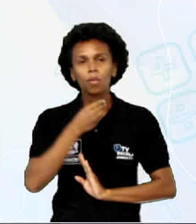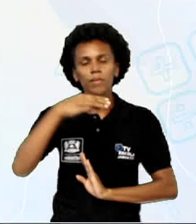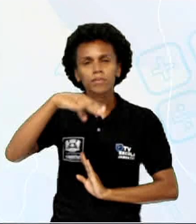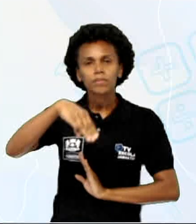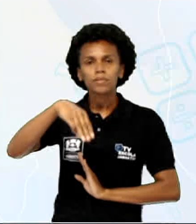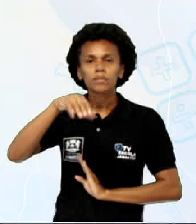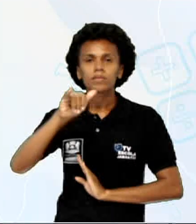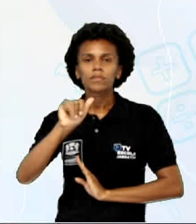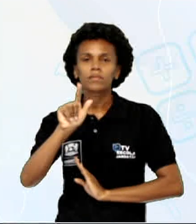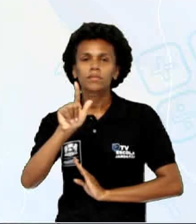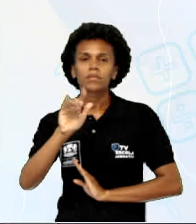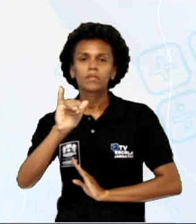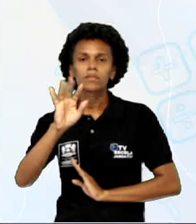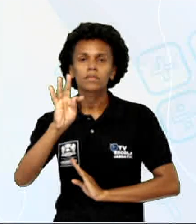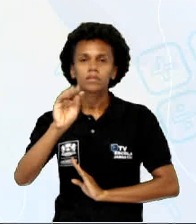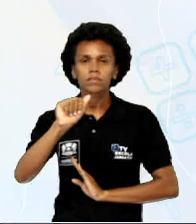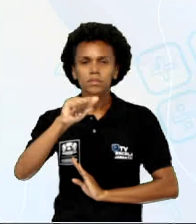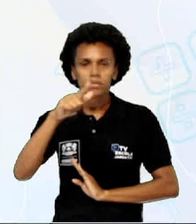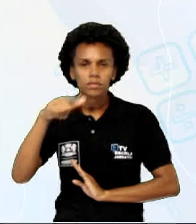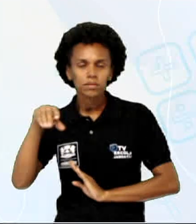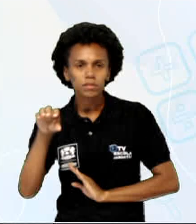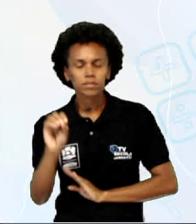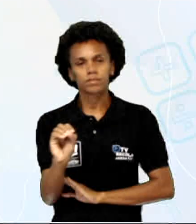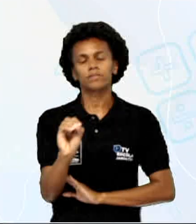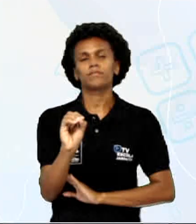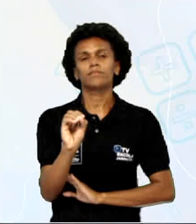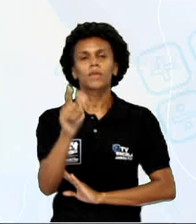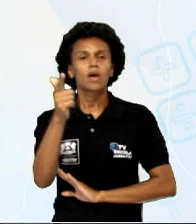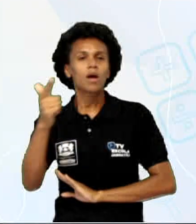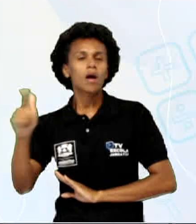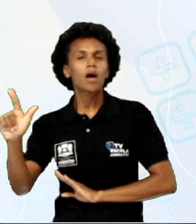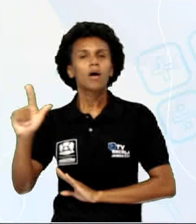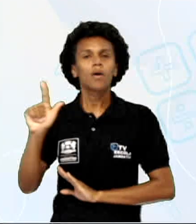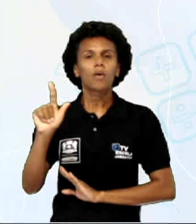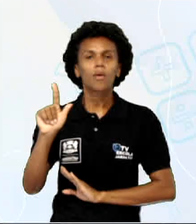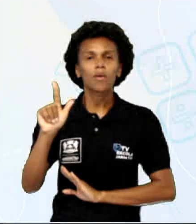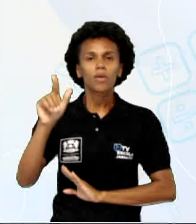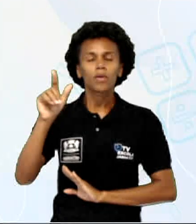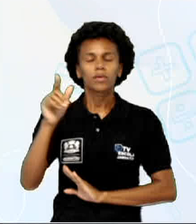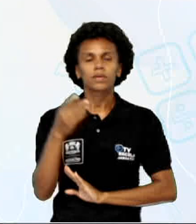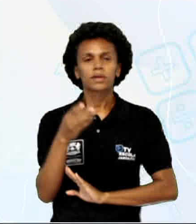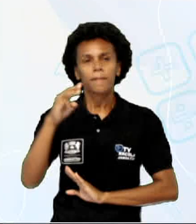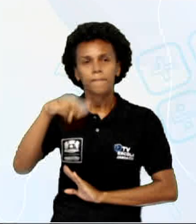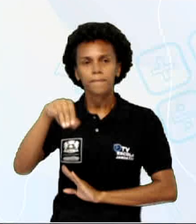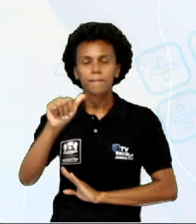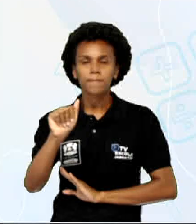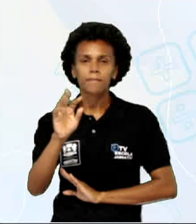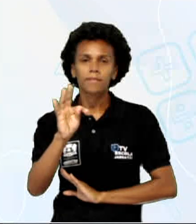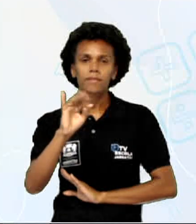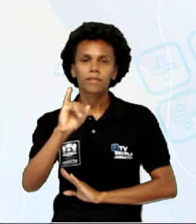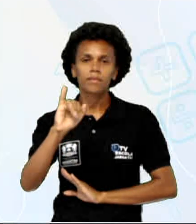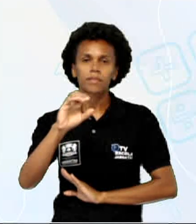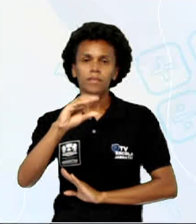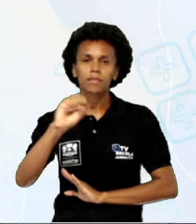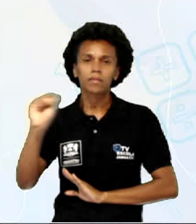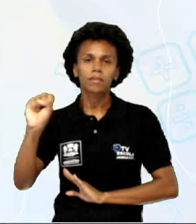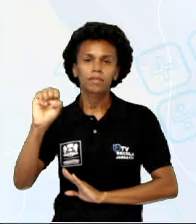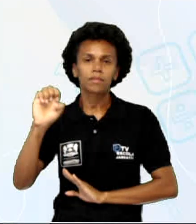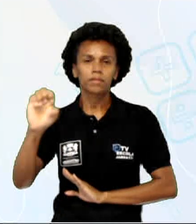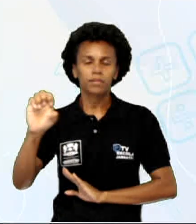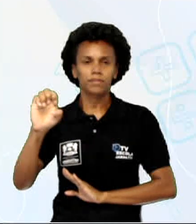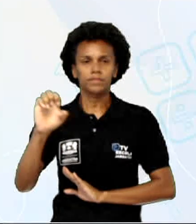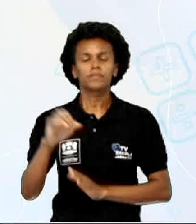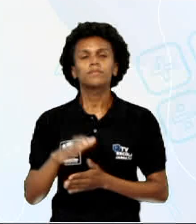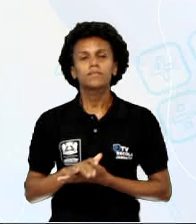ainda pintava, que é o Gato e os Peixes Vermelhos. O que é pintura? É a técnica de aplicação